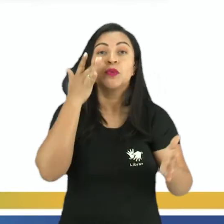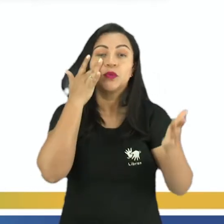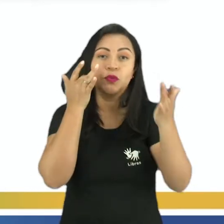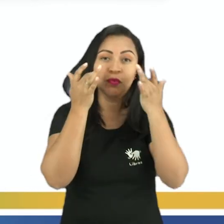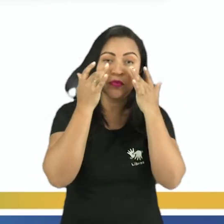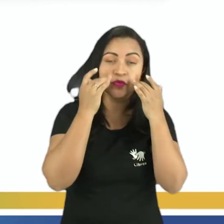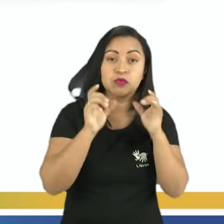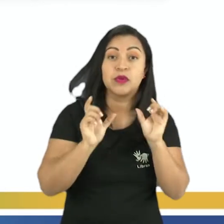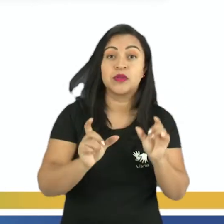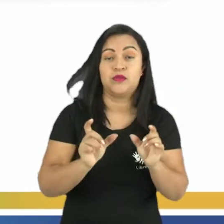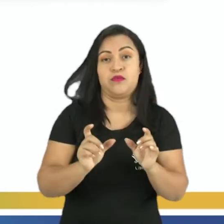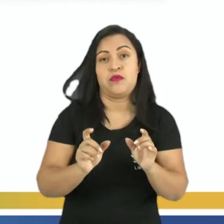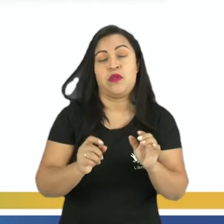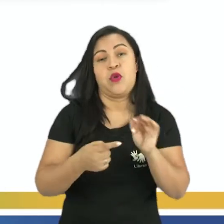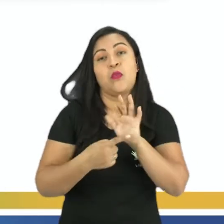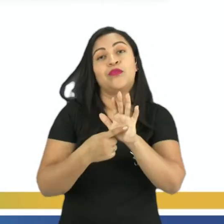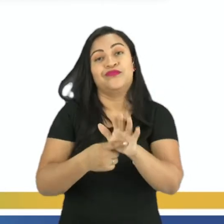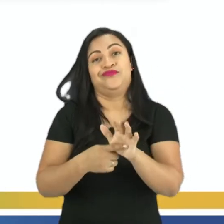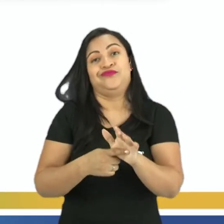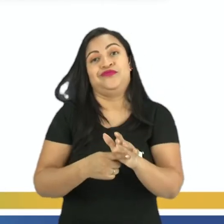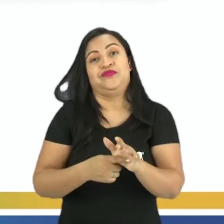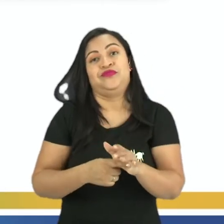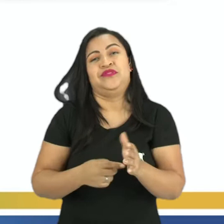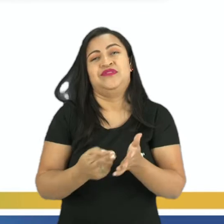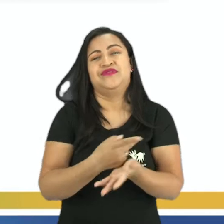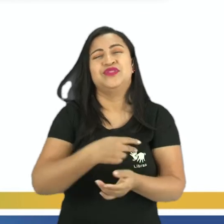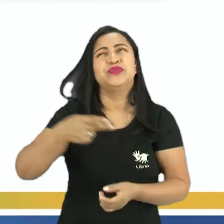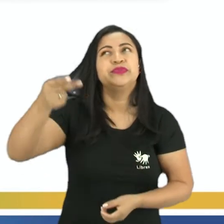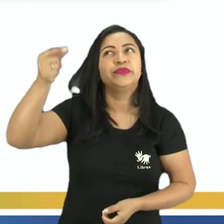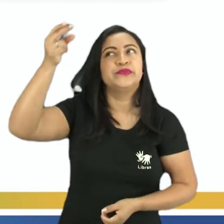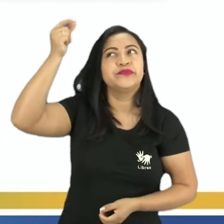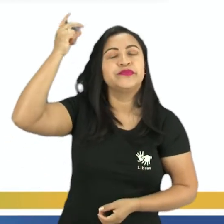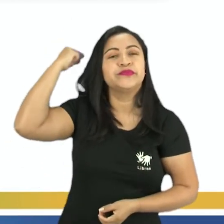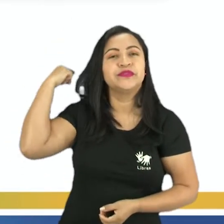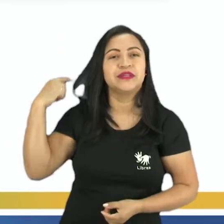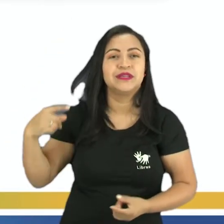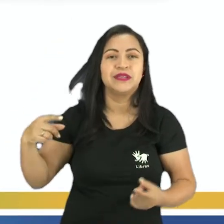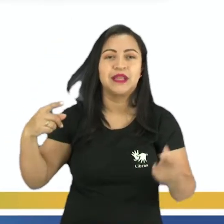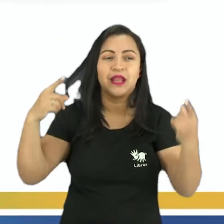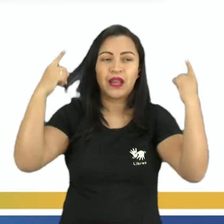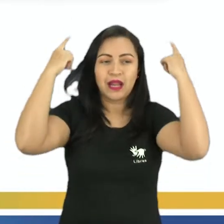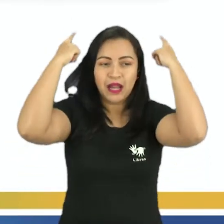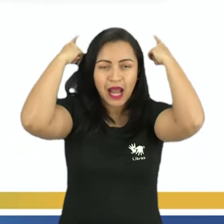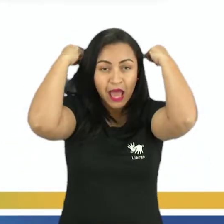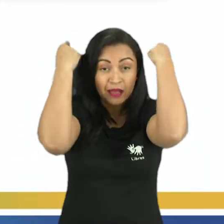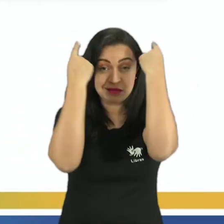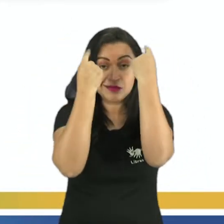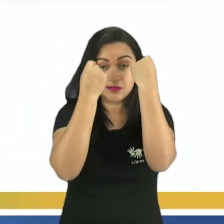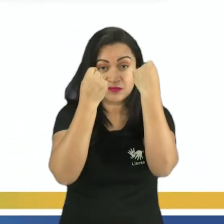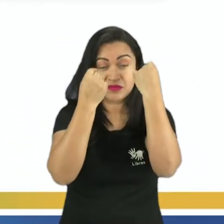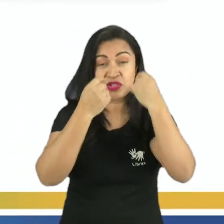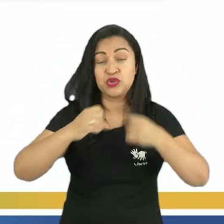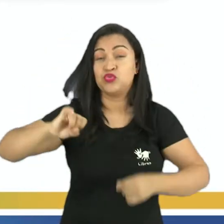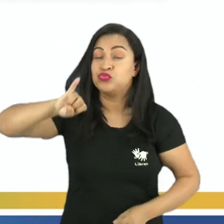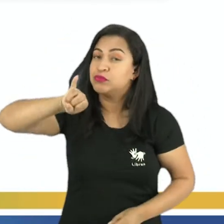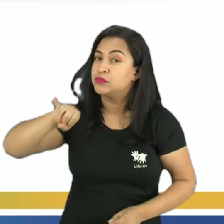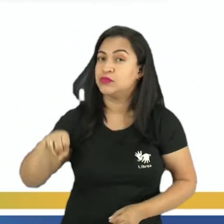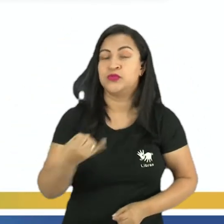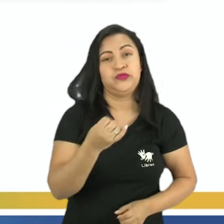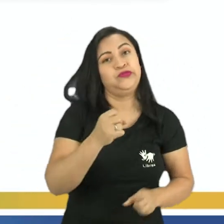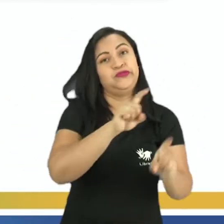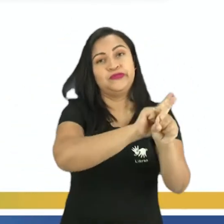uma modalidade artística que surgiu desde a antiguidade, na Grécia Antiga. Eles possuíam importante função social.